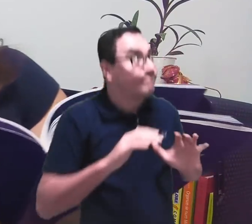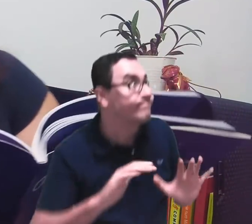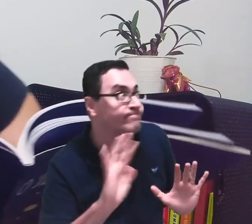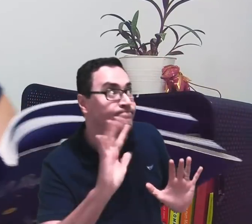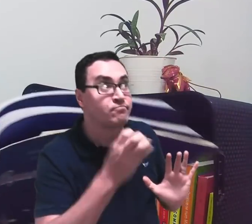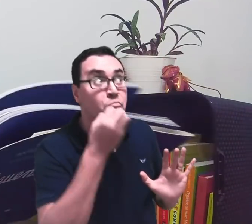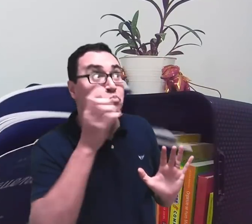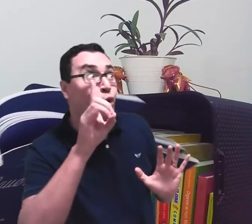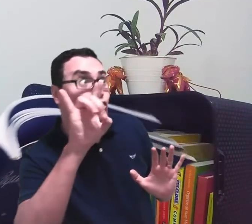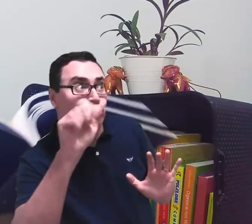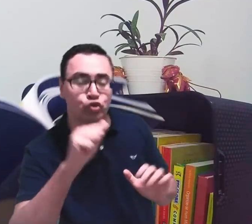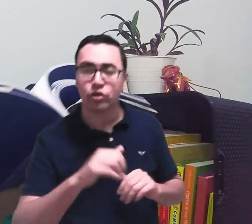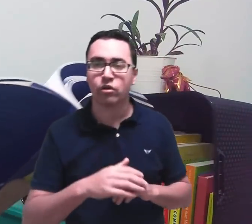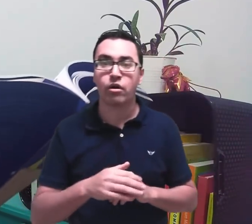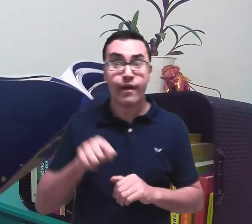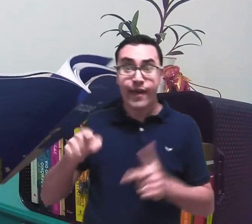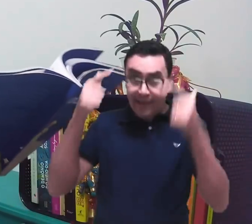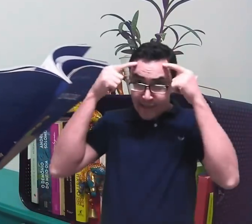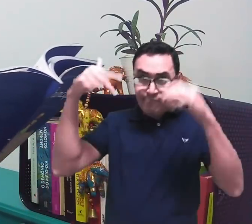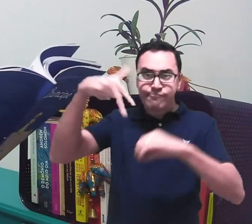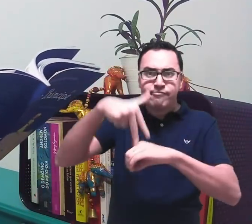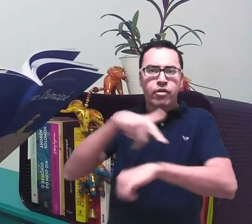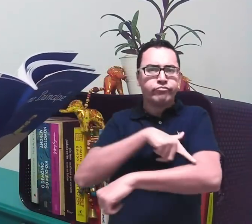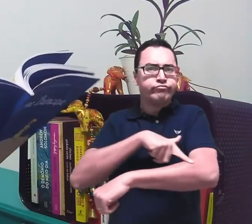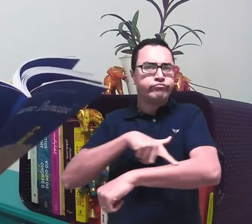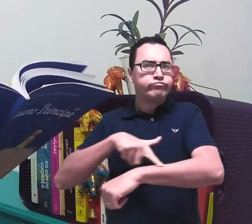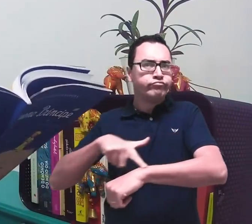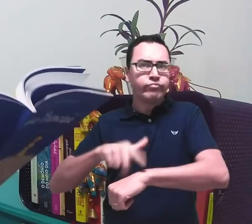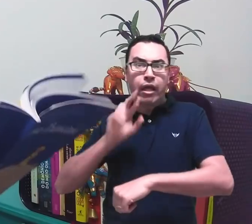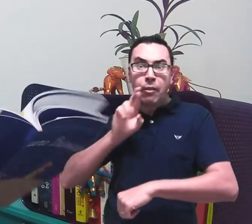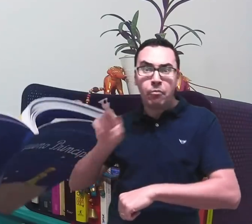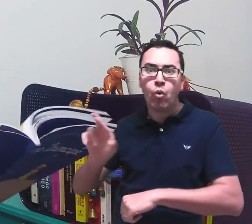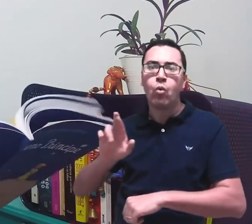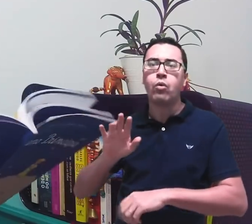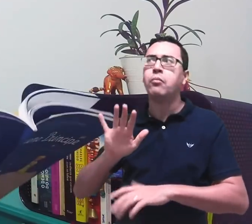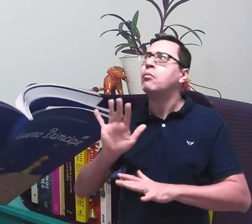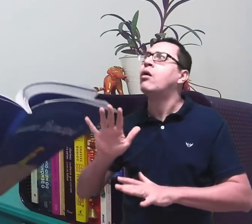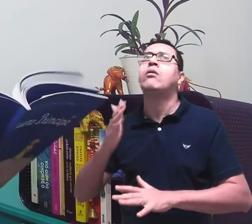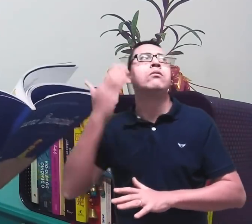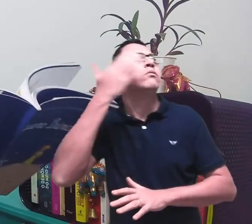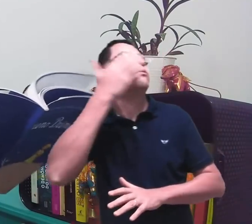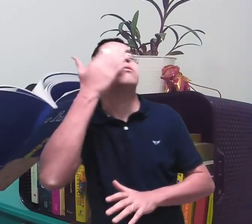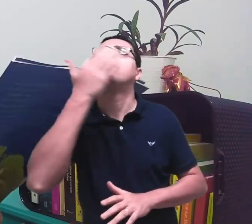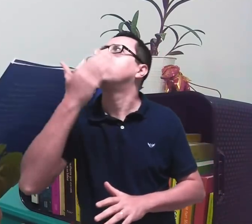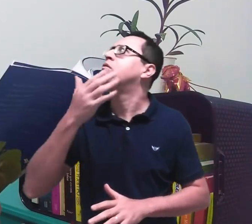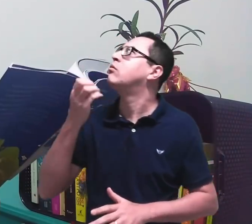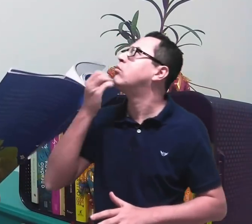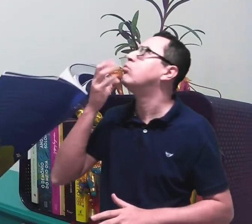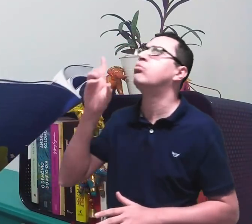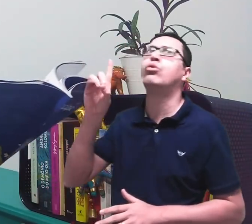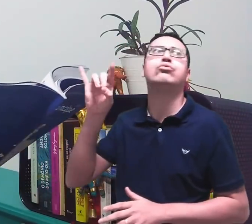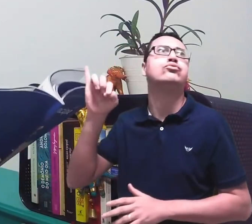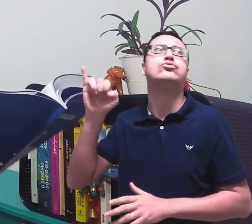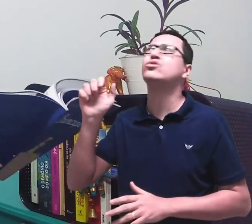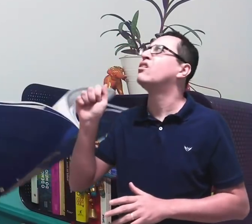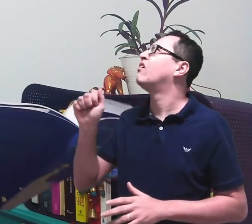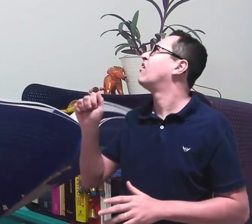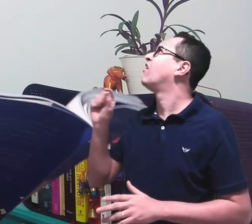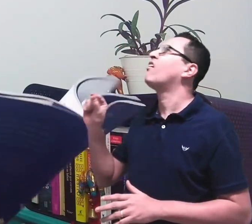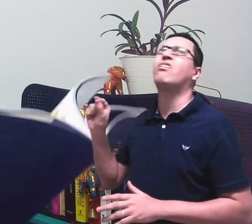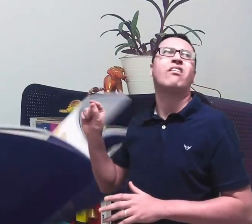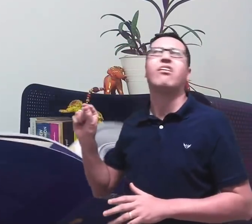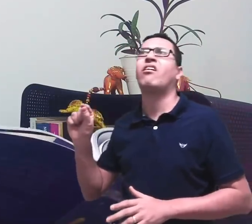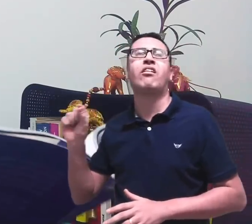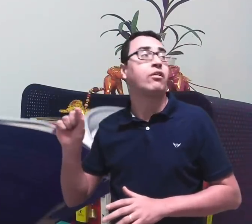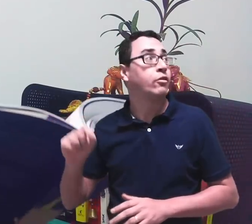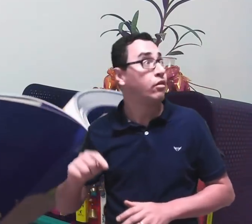dia, respondeu polidamente o Pequeno Príncipe, que se voltou, mas não viu ninguém. Eu estou aqui, disse